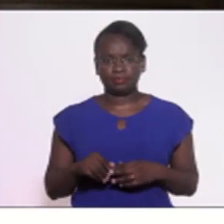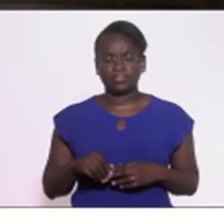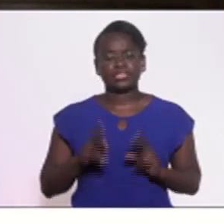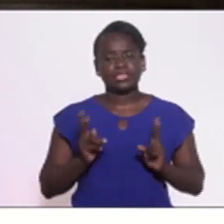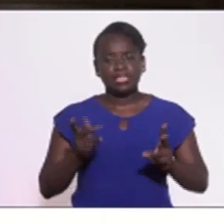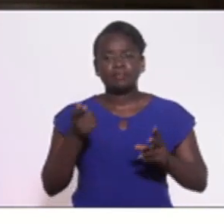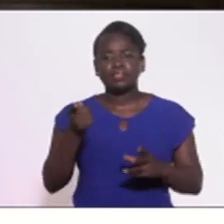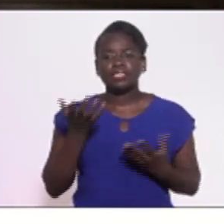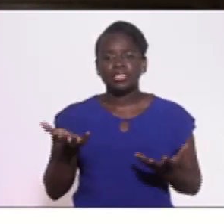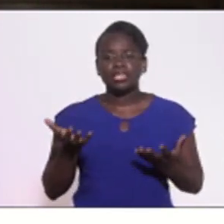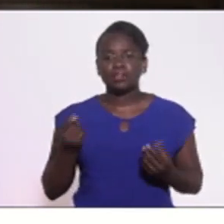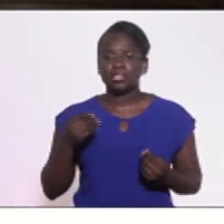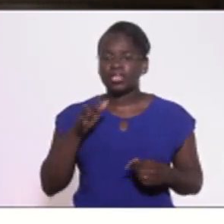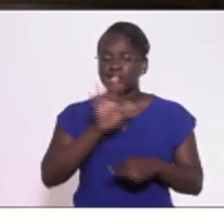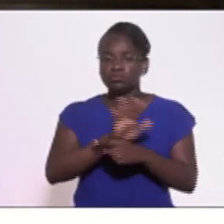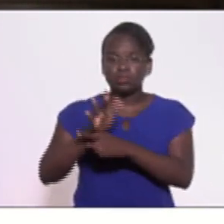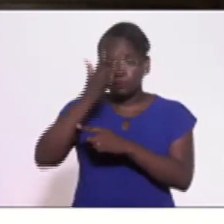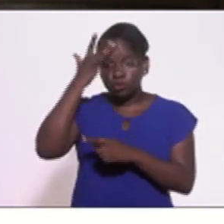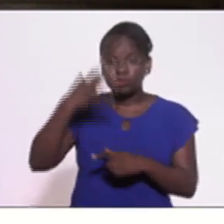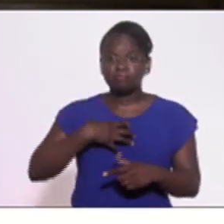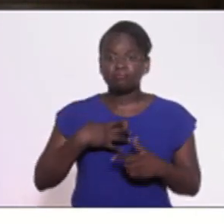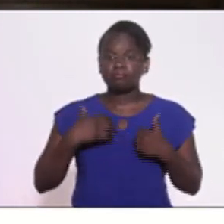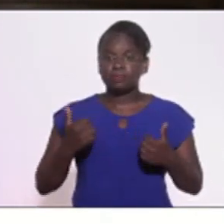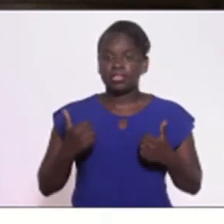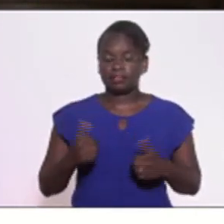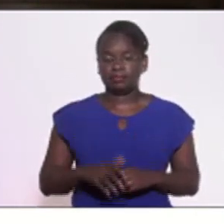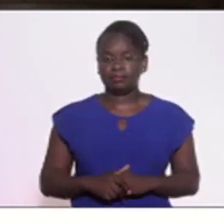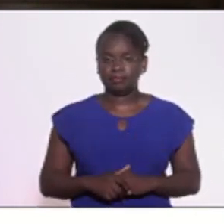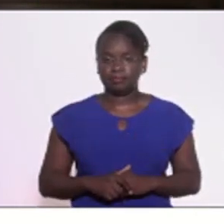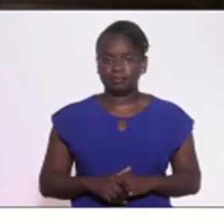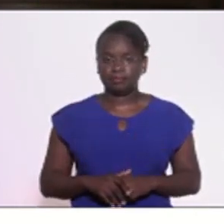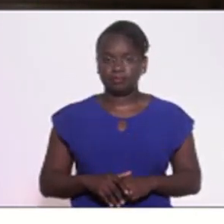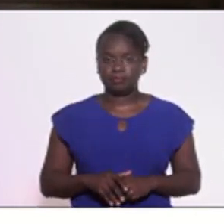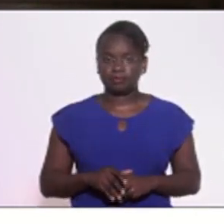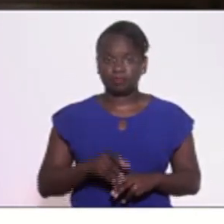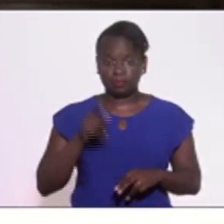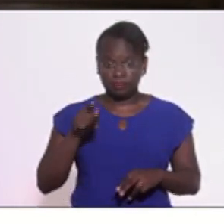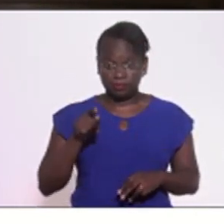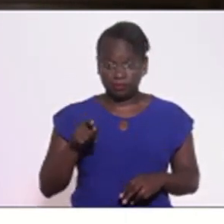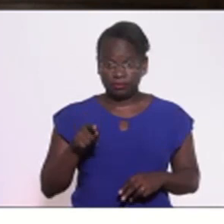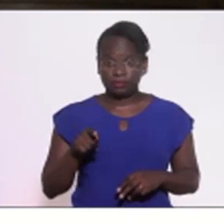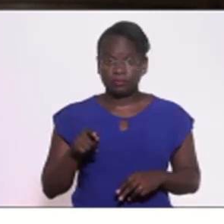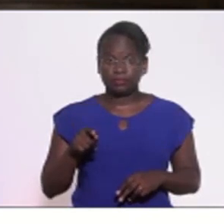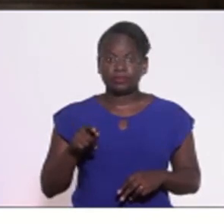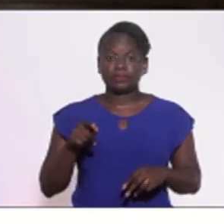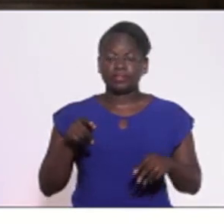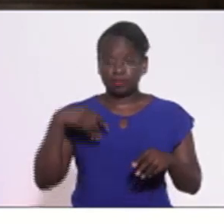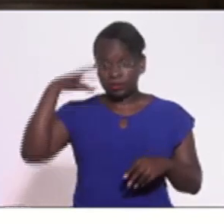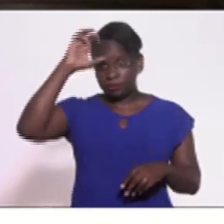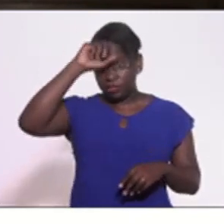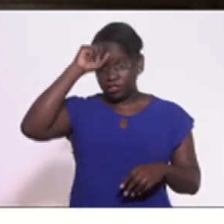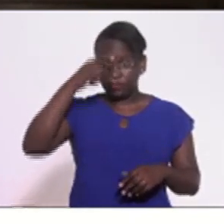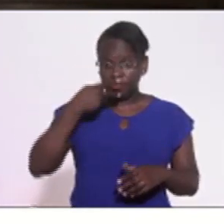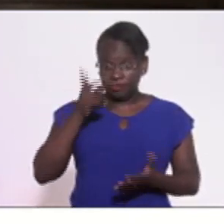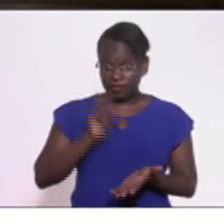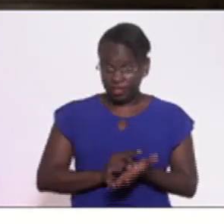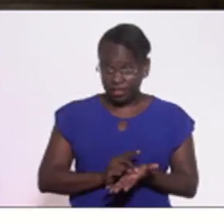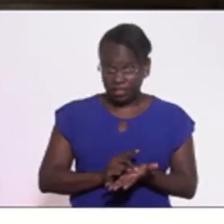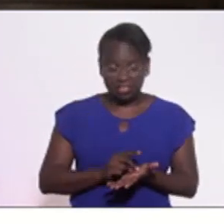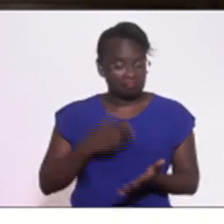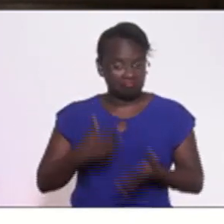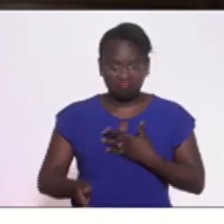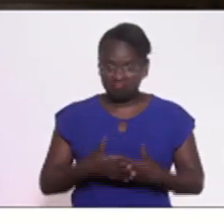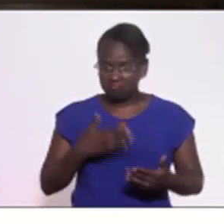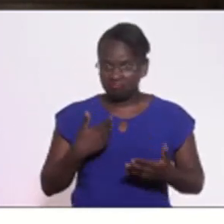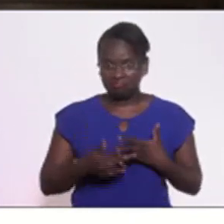sempre quis o bem-estar do outro. Com você, além de ter aprendido a falar a verdade, doa quem